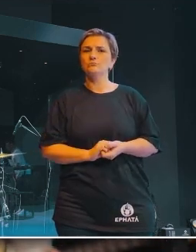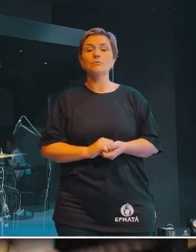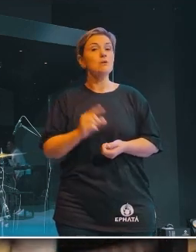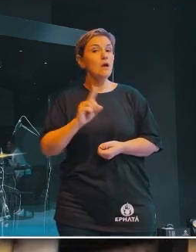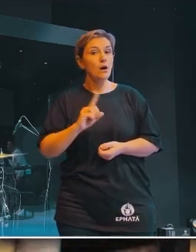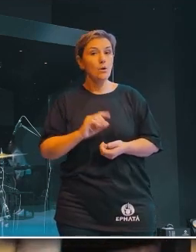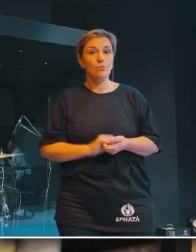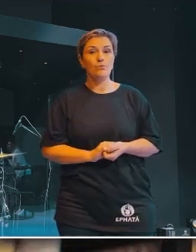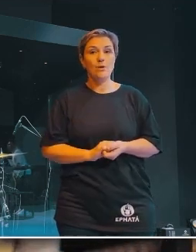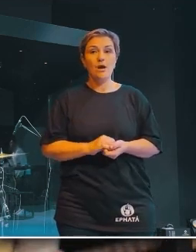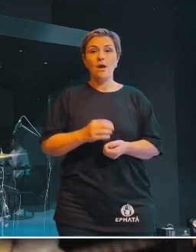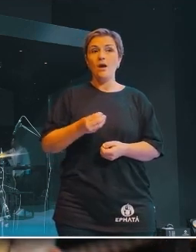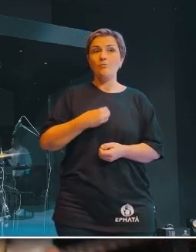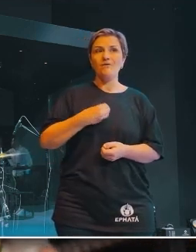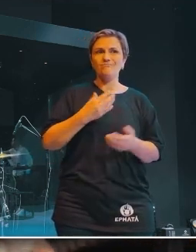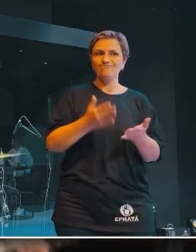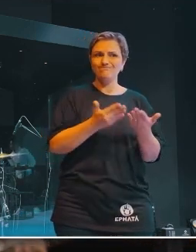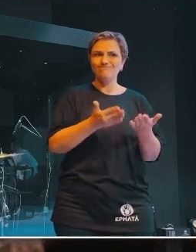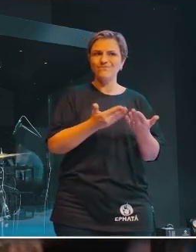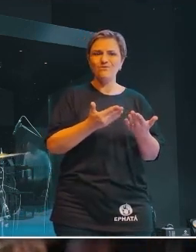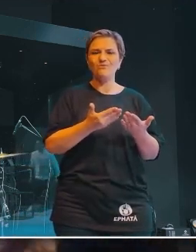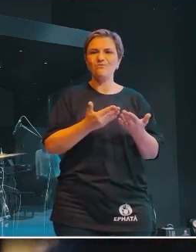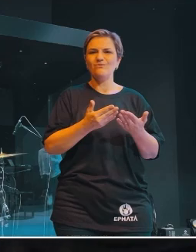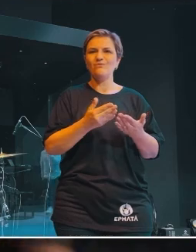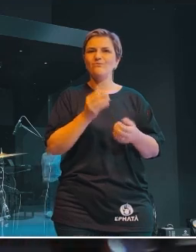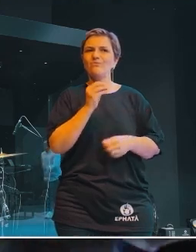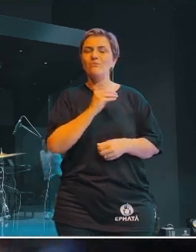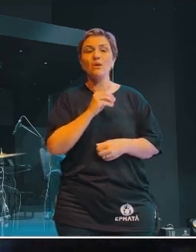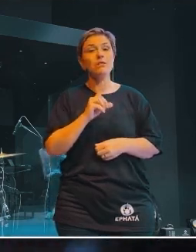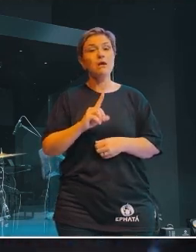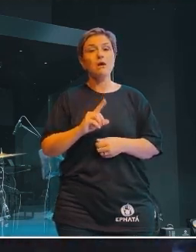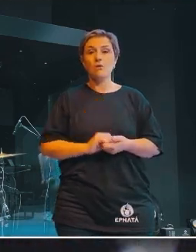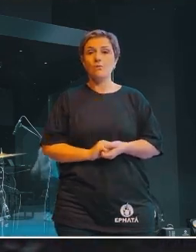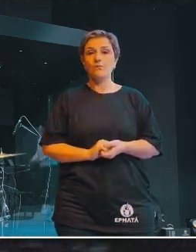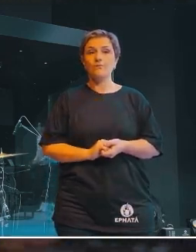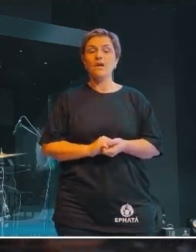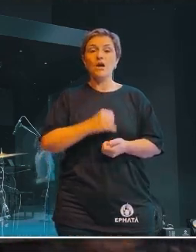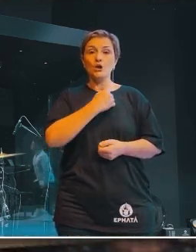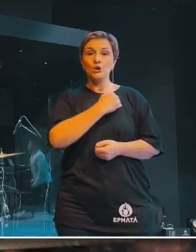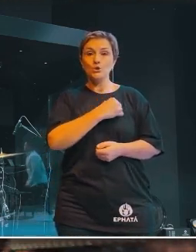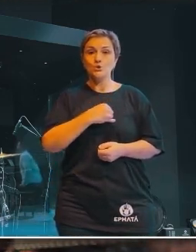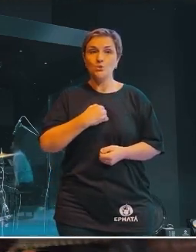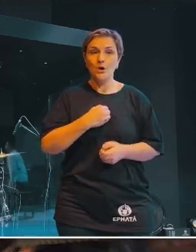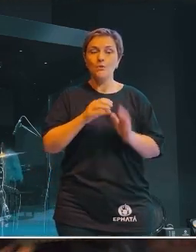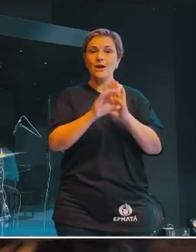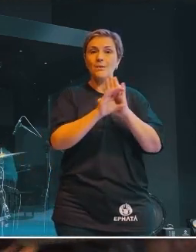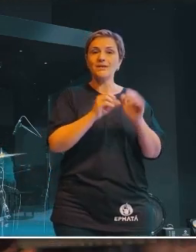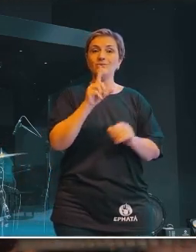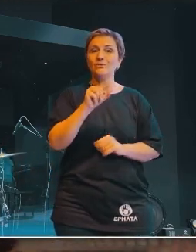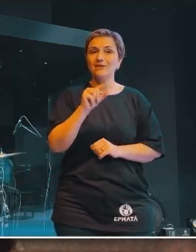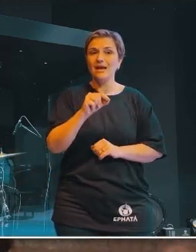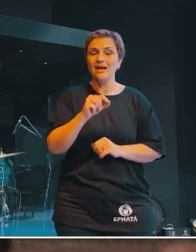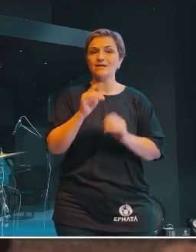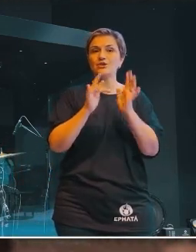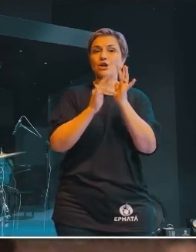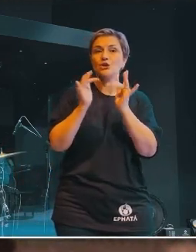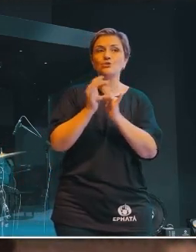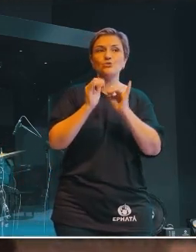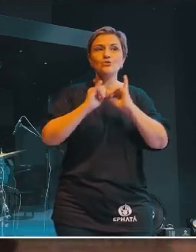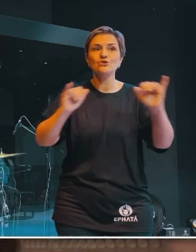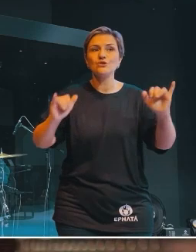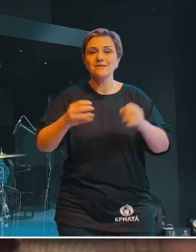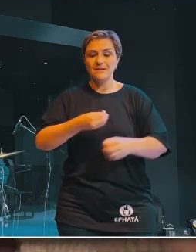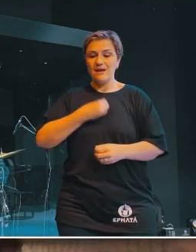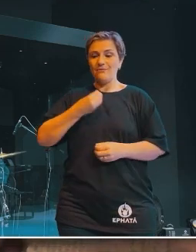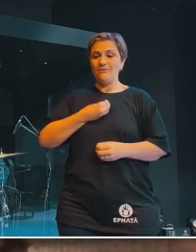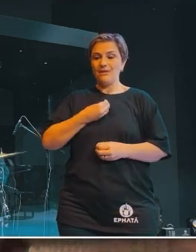uma vida medíocre, sim ou não? Não. Em João capítulo 10, o nosso Senhor vai nos dizer que a vida que ele nos